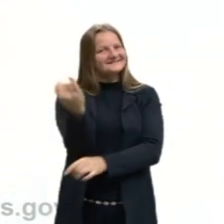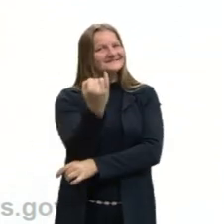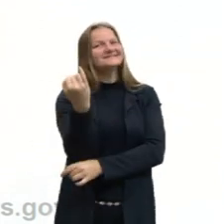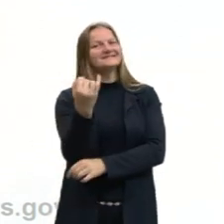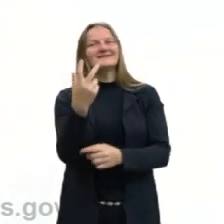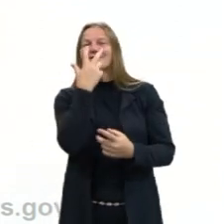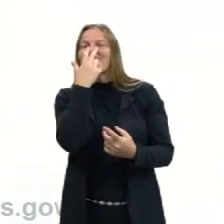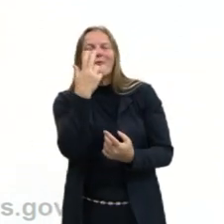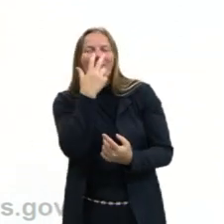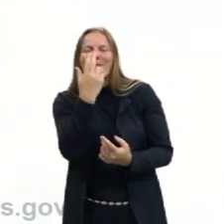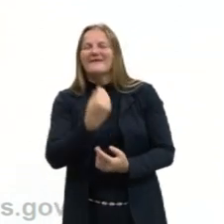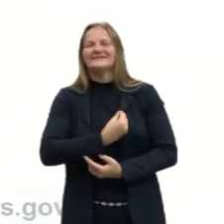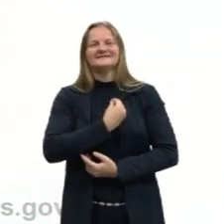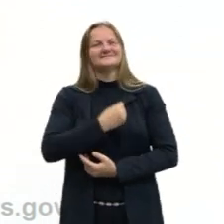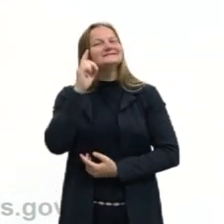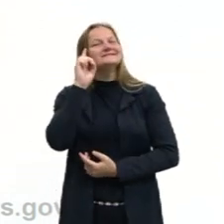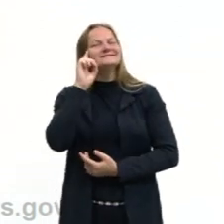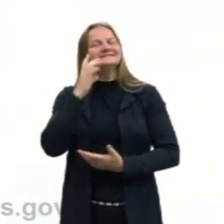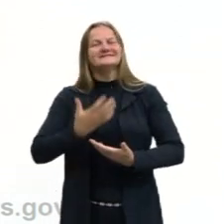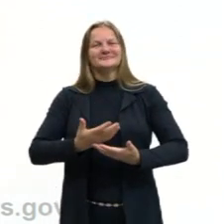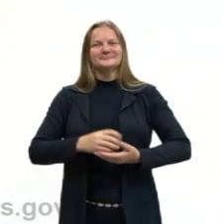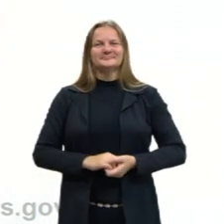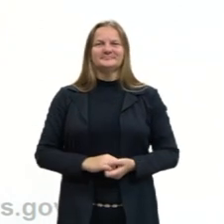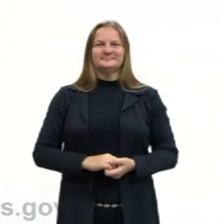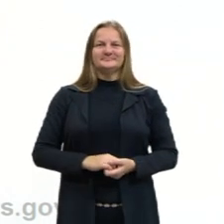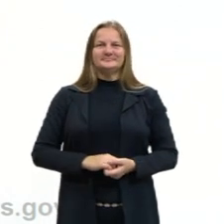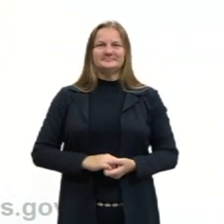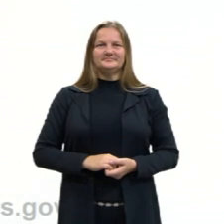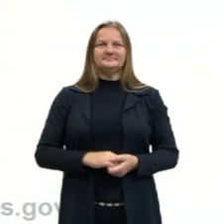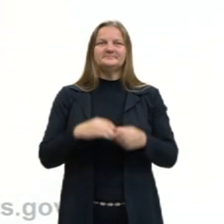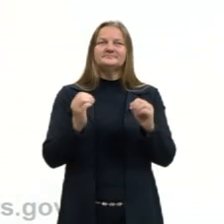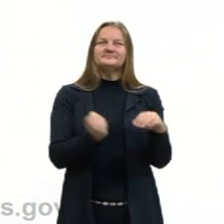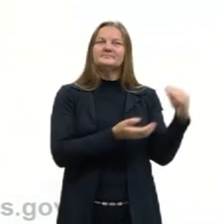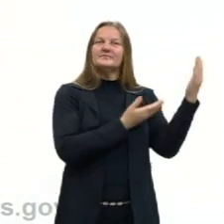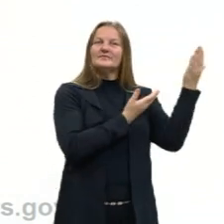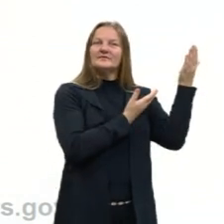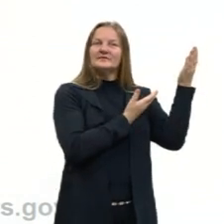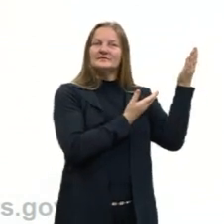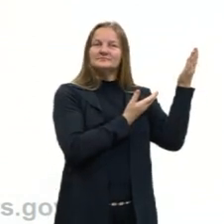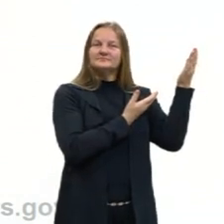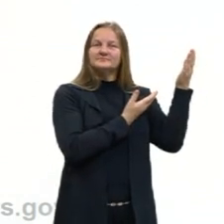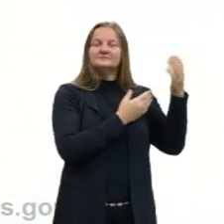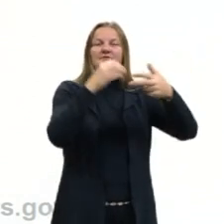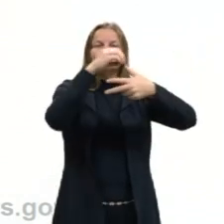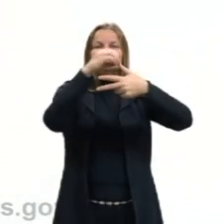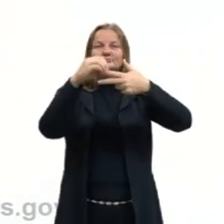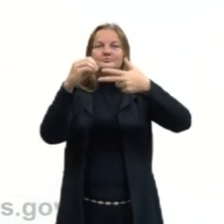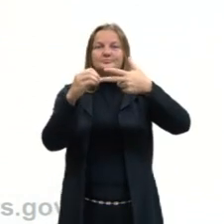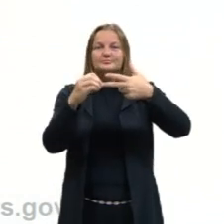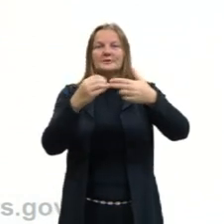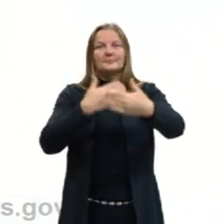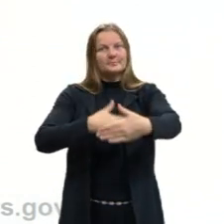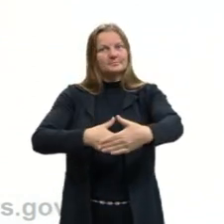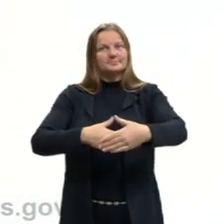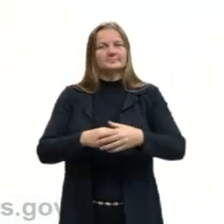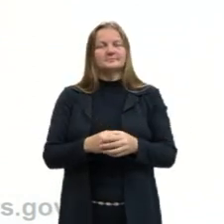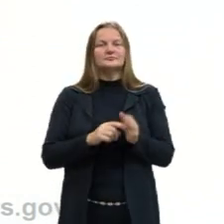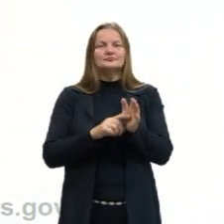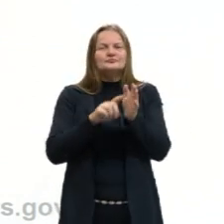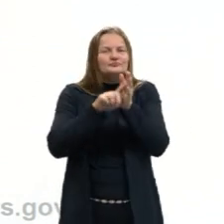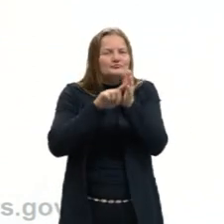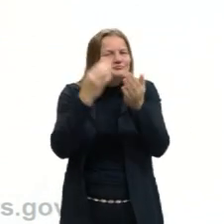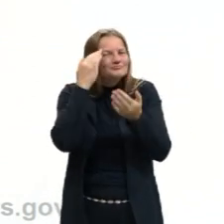assim como no nosso dia-a-dia é uma questão do Enem para a gente entender um pouquinho aí melhor desse desse